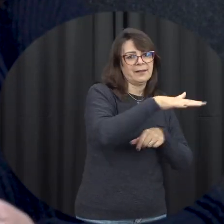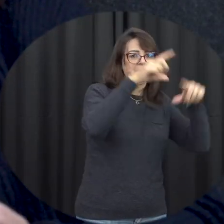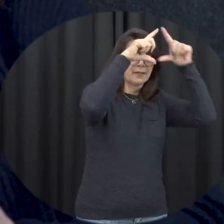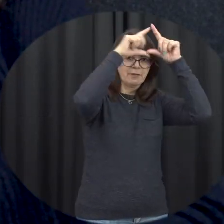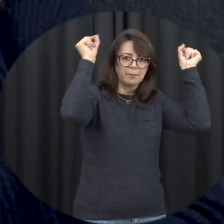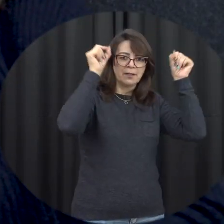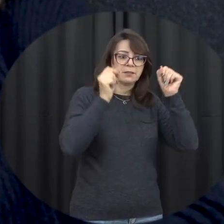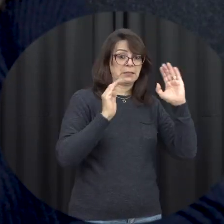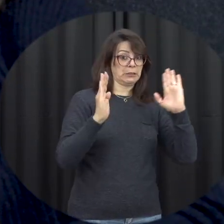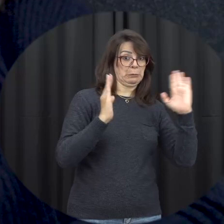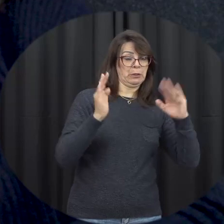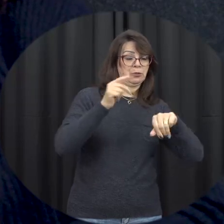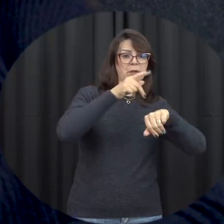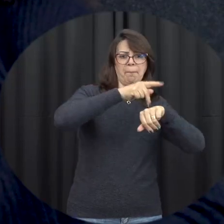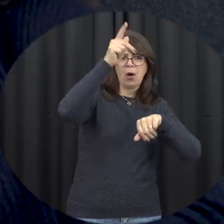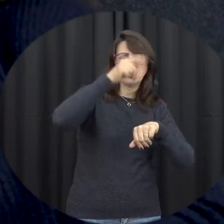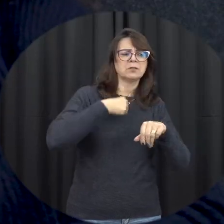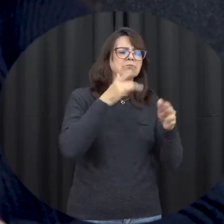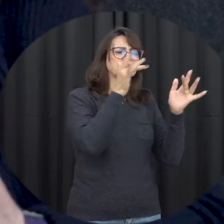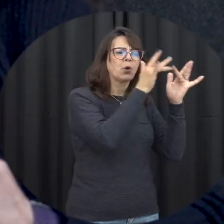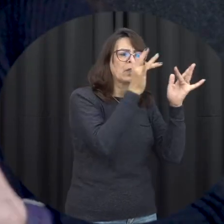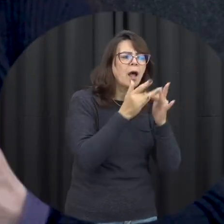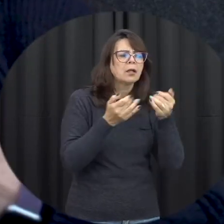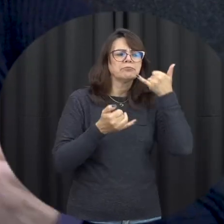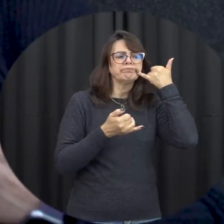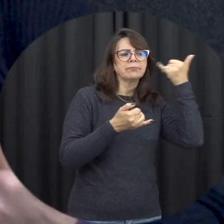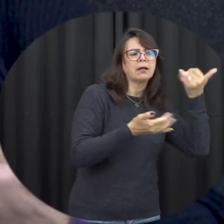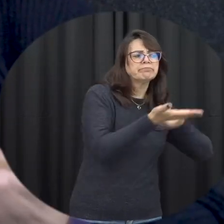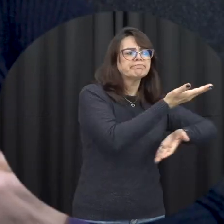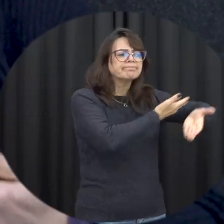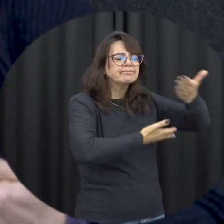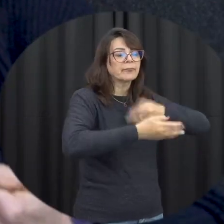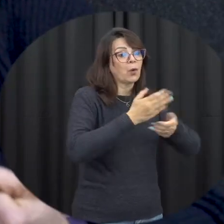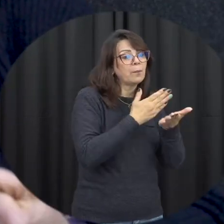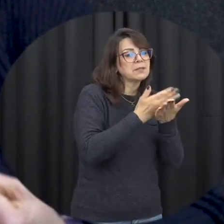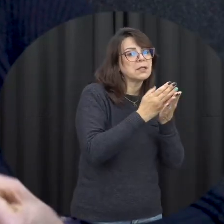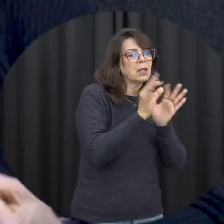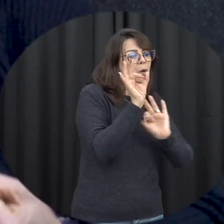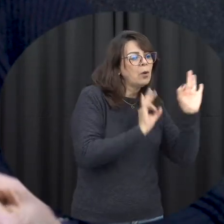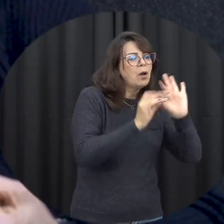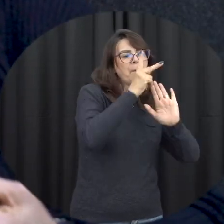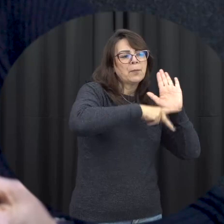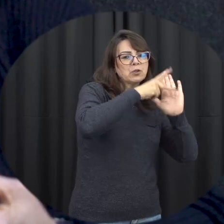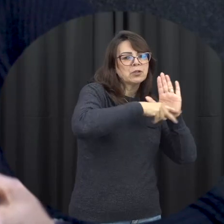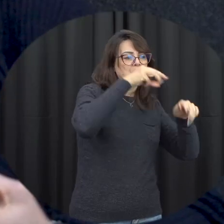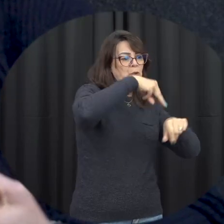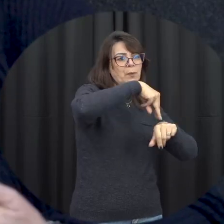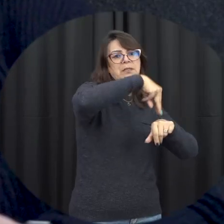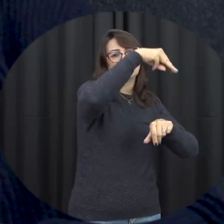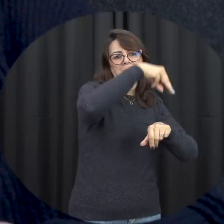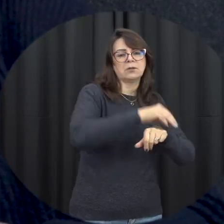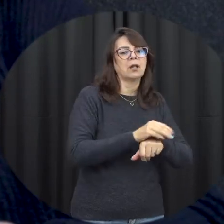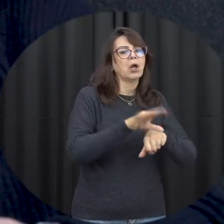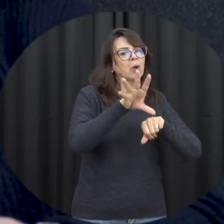que eu estava fazendo já a especialização, eu entrei em contato com eles, fui elaborando o projeto. E o meu projeto de mestrado foi